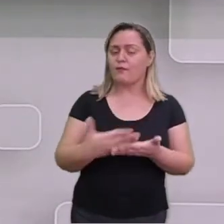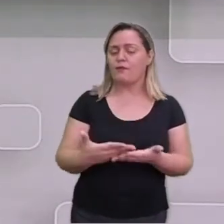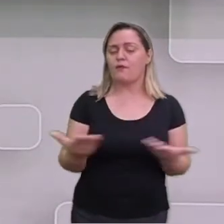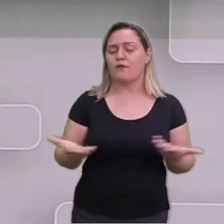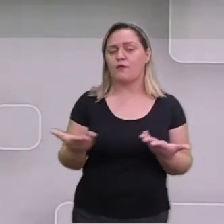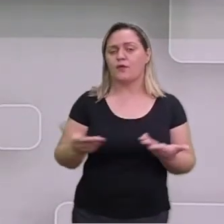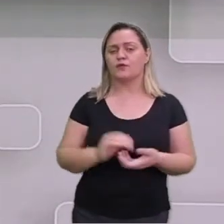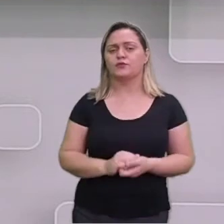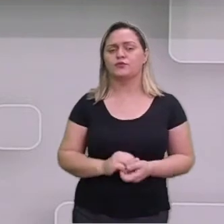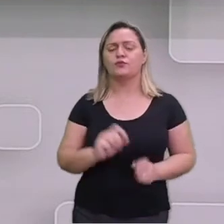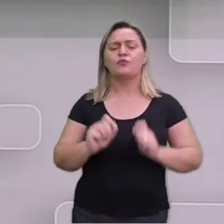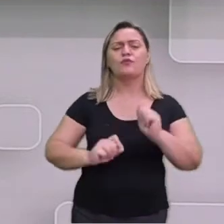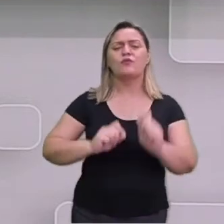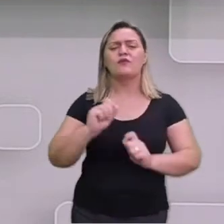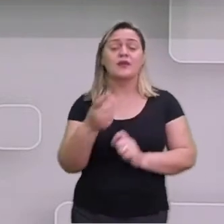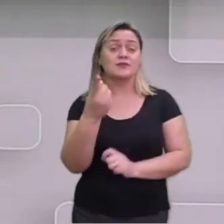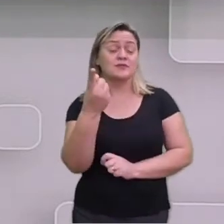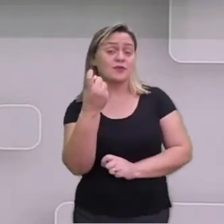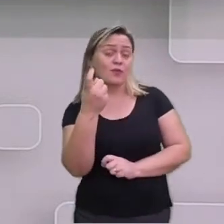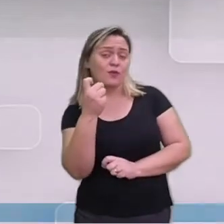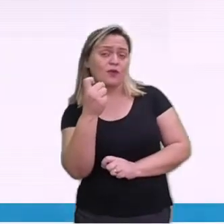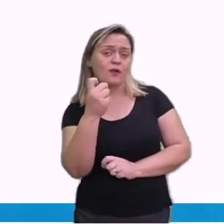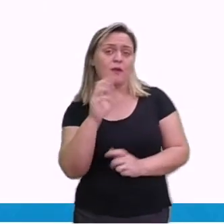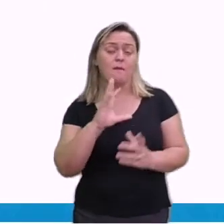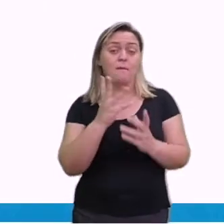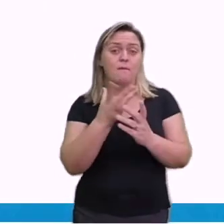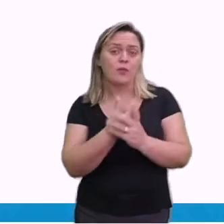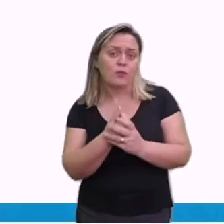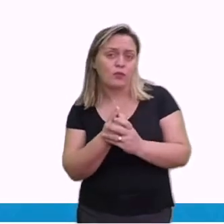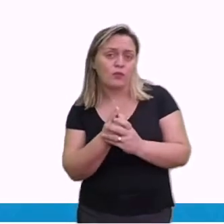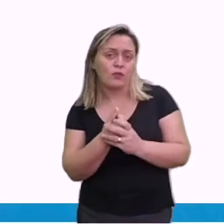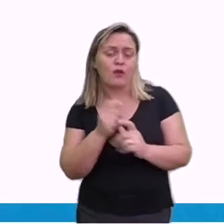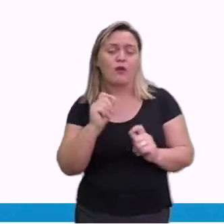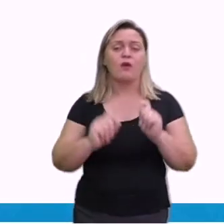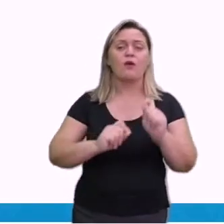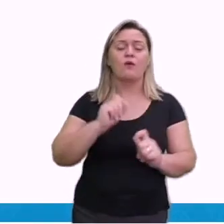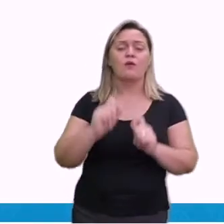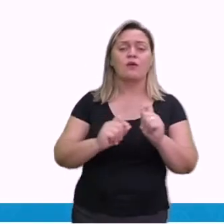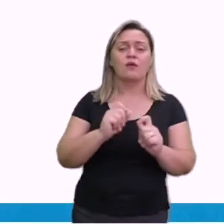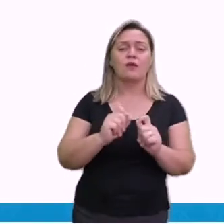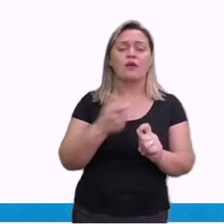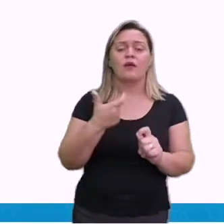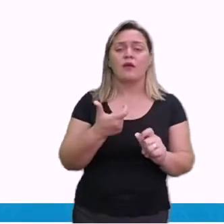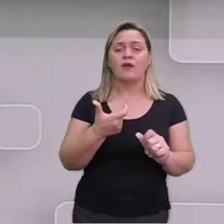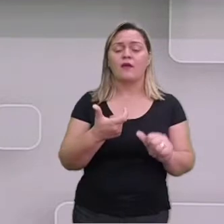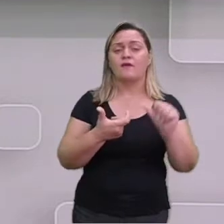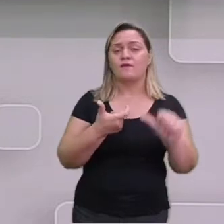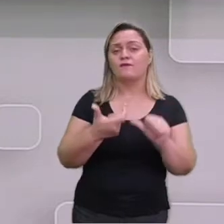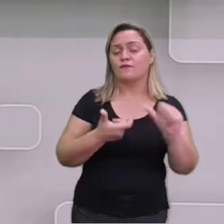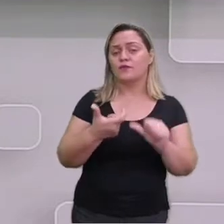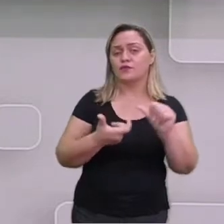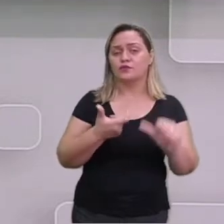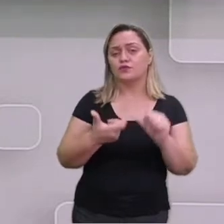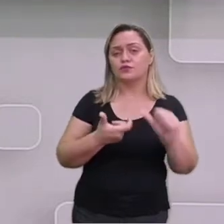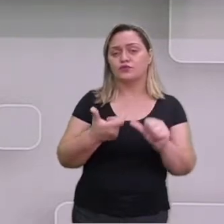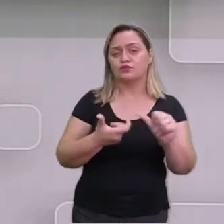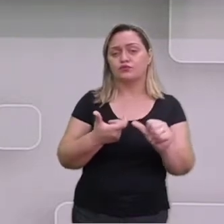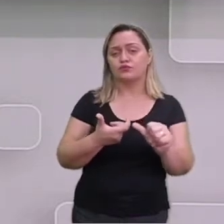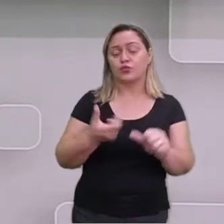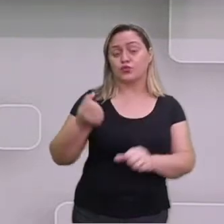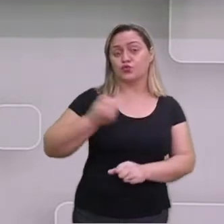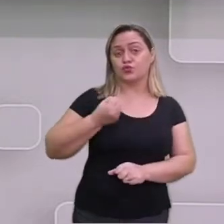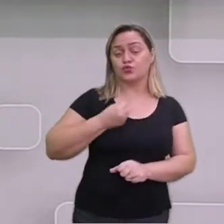que é singular e plural, né? O singular e o plural é a flexão de número dos substantivos. Por exemplo, eu posso falar do plural